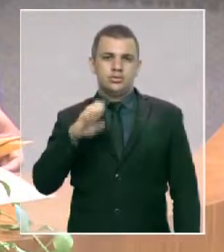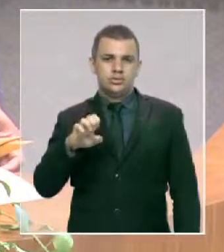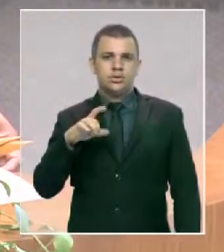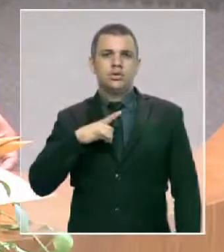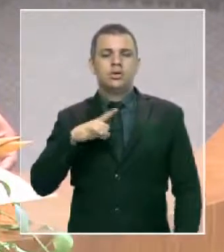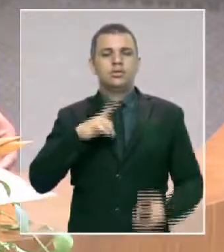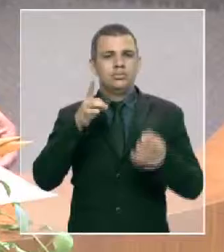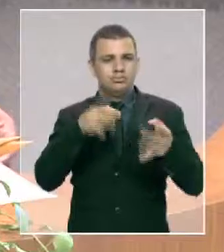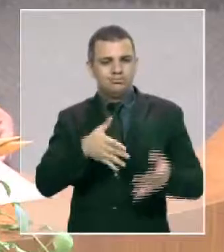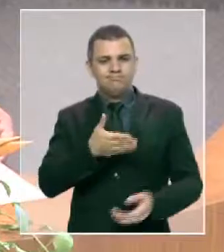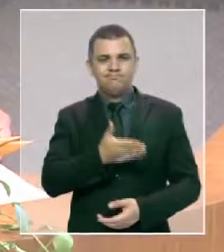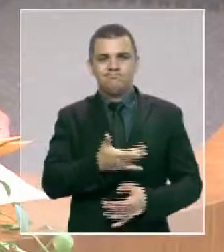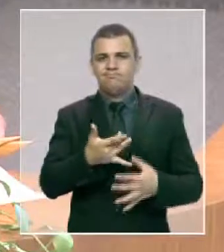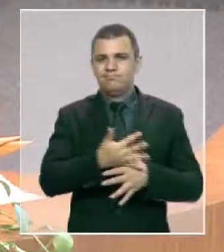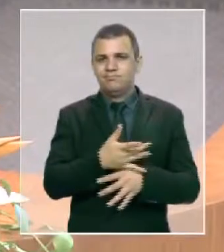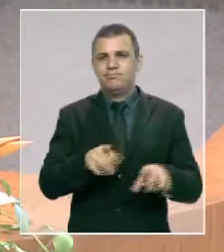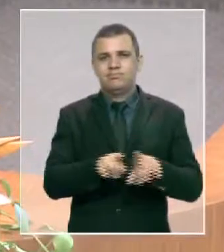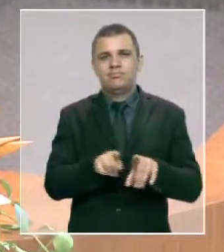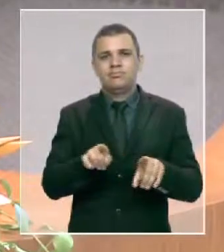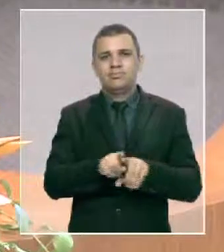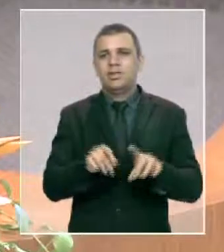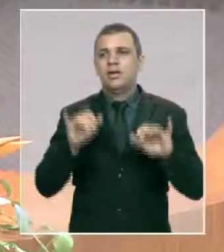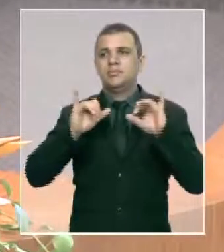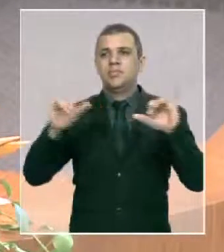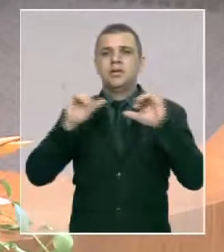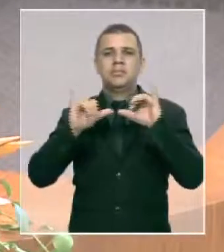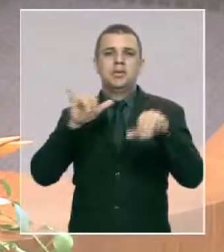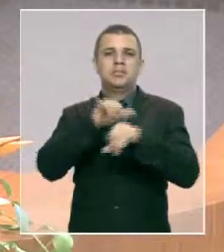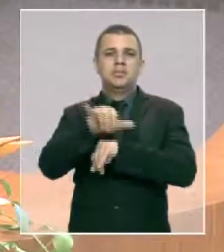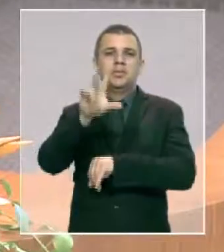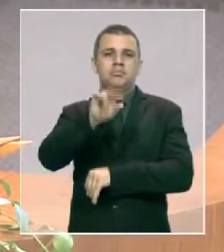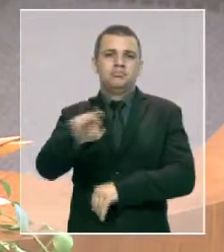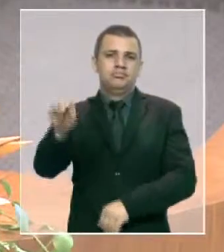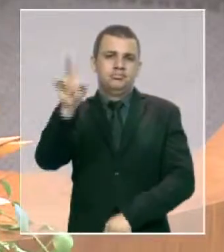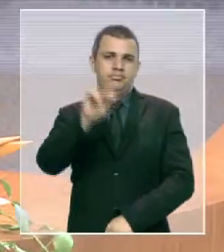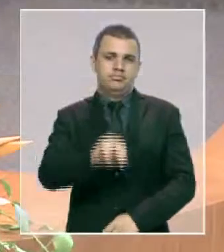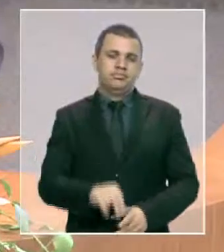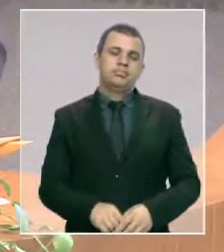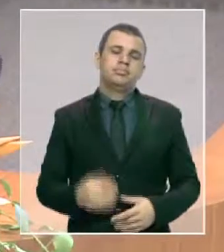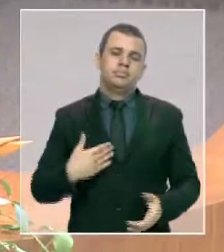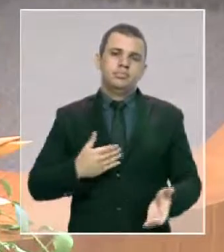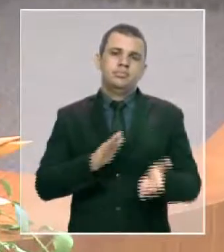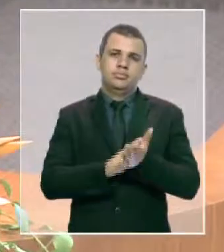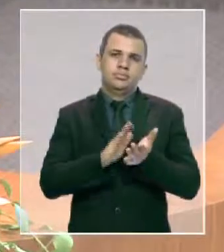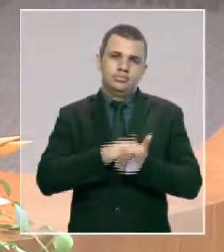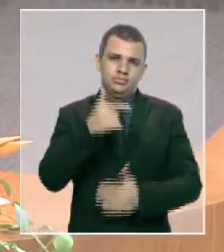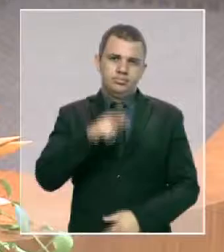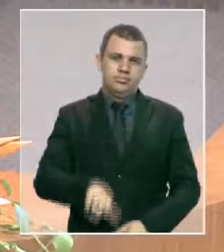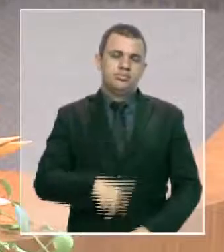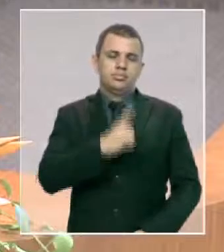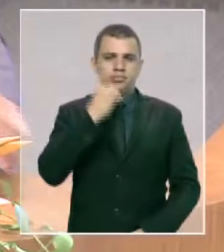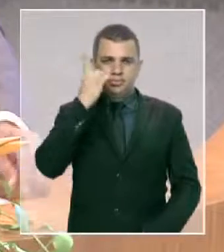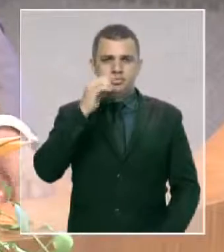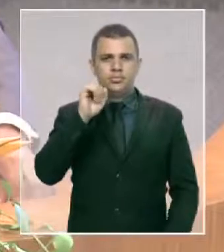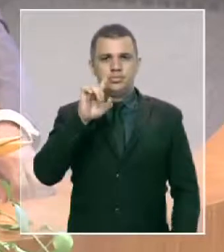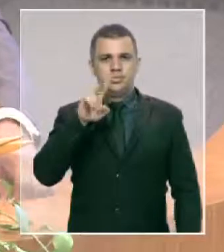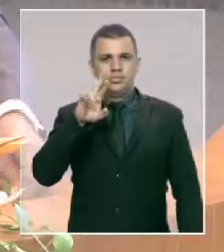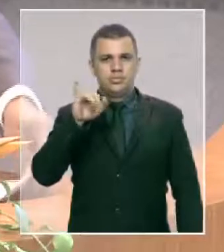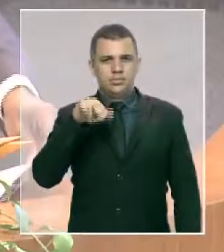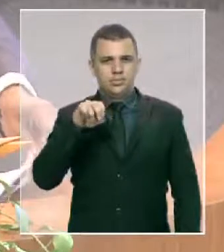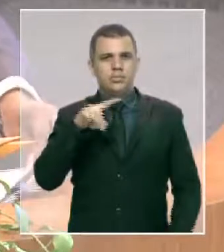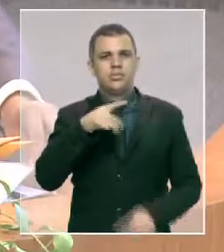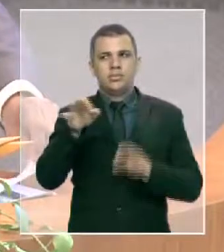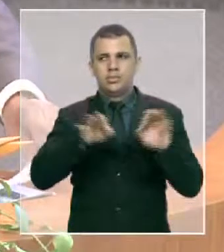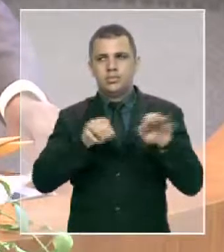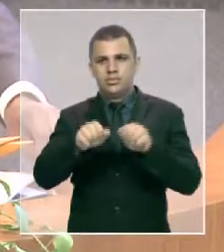muita propaganda enganosa. Então, parabéns mais uma vez, deputado Adriano Sarney, pela audiência das feiras.